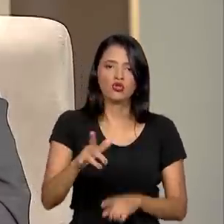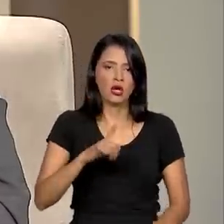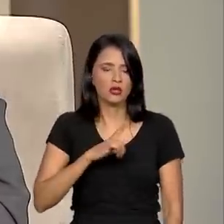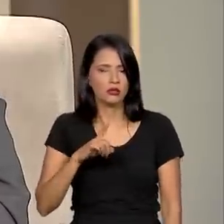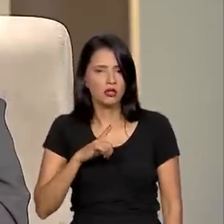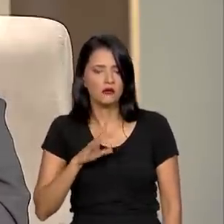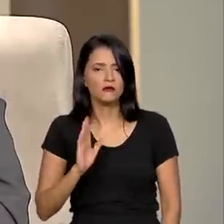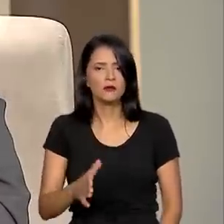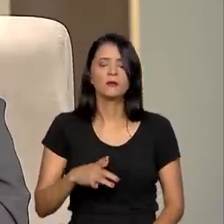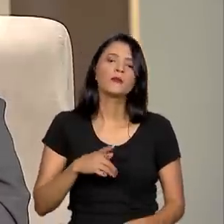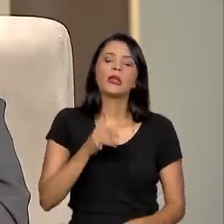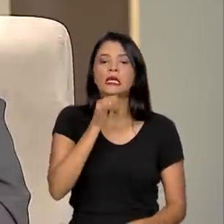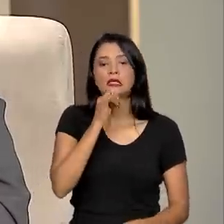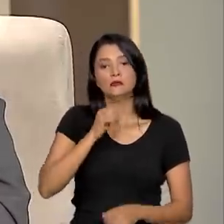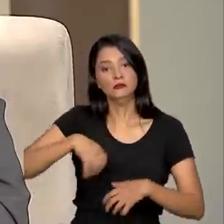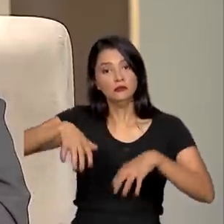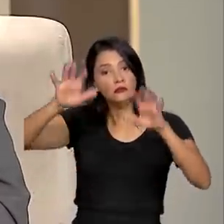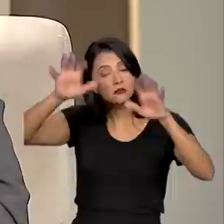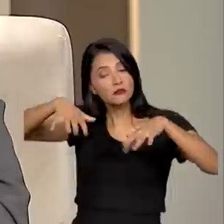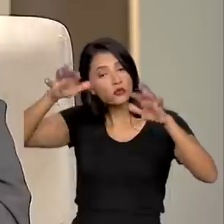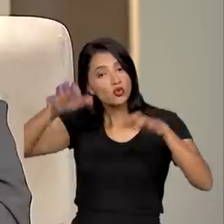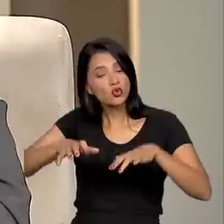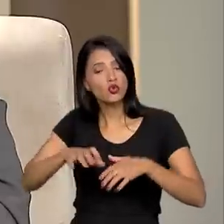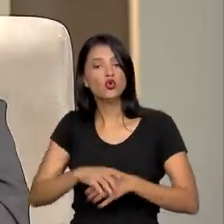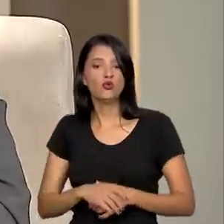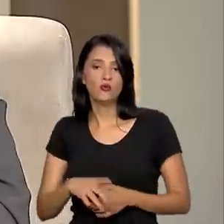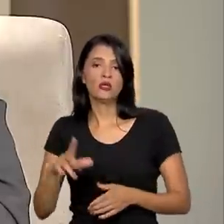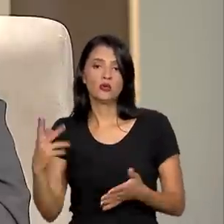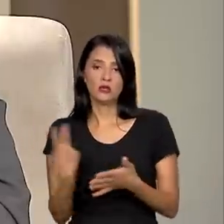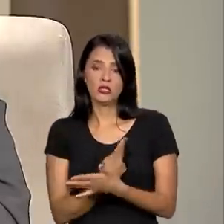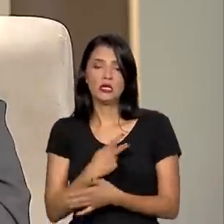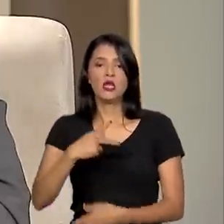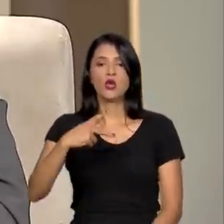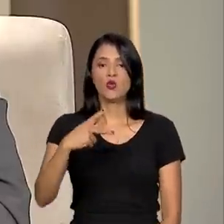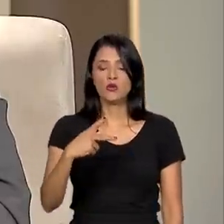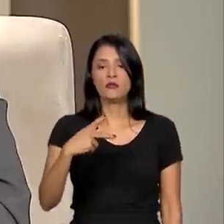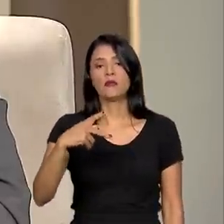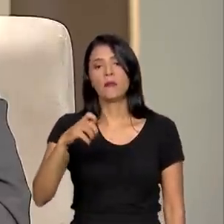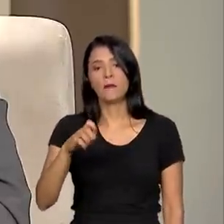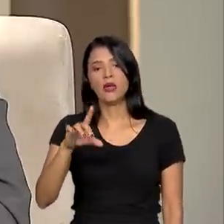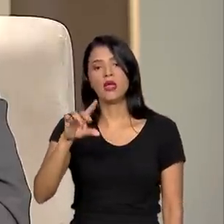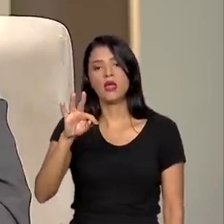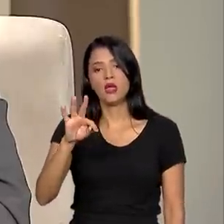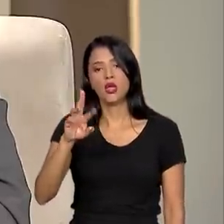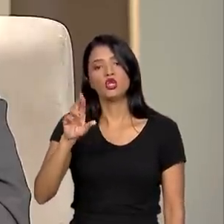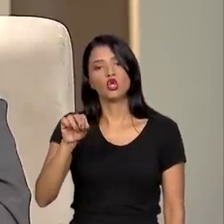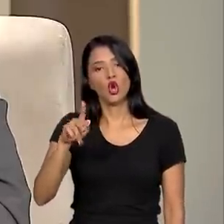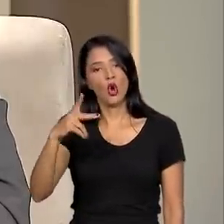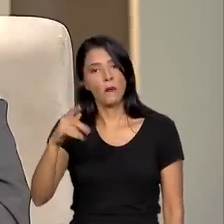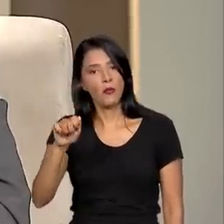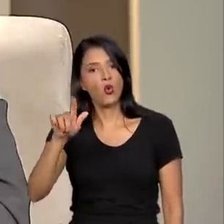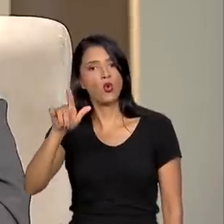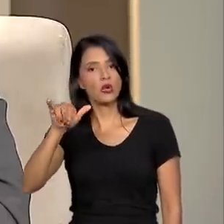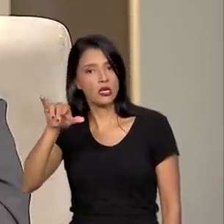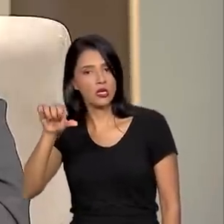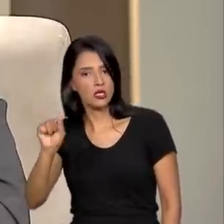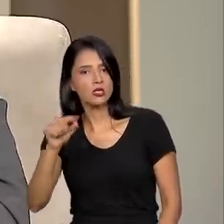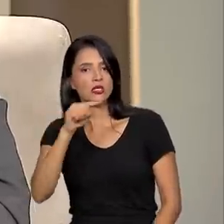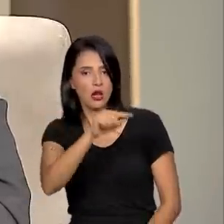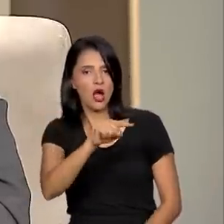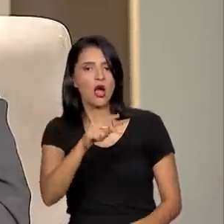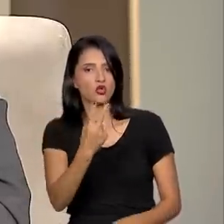Nas chuvas torrenciais que nós tivemos em Petrópolis, os nossos dois museus ali sofreram